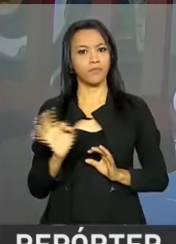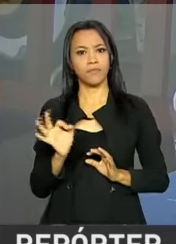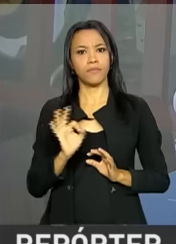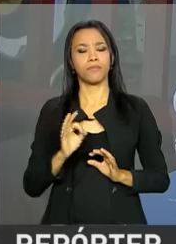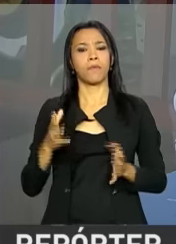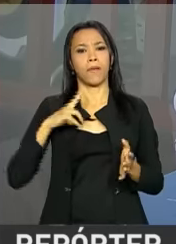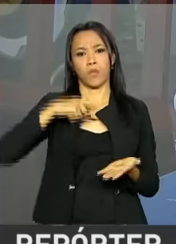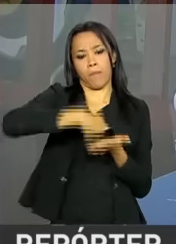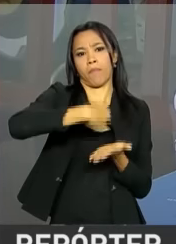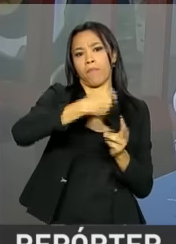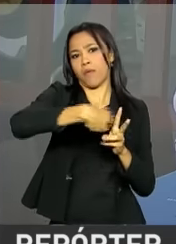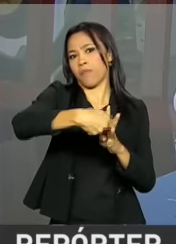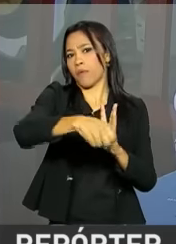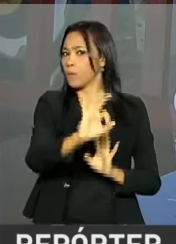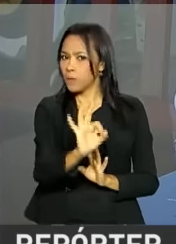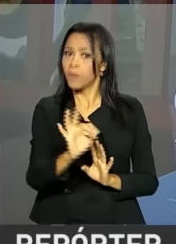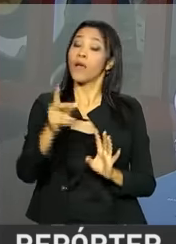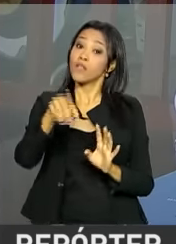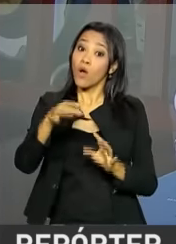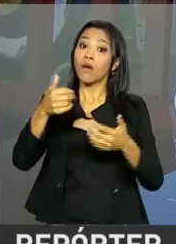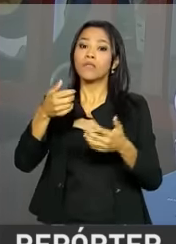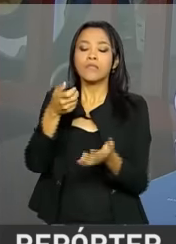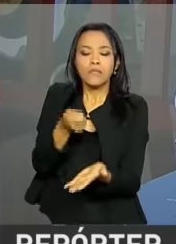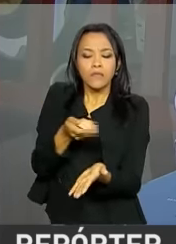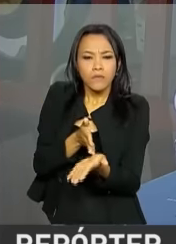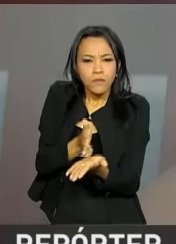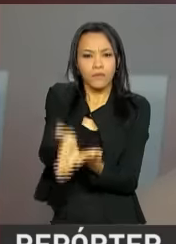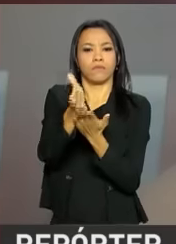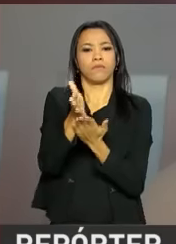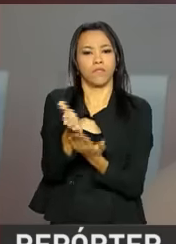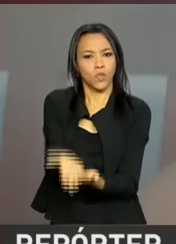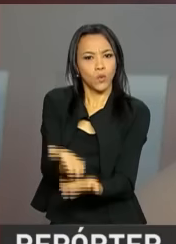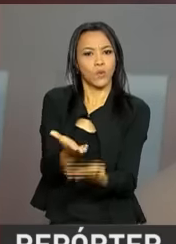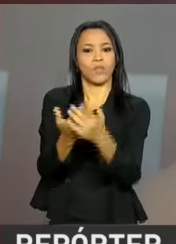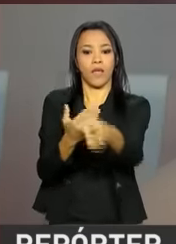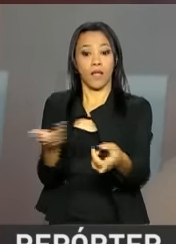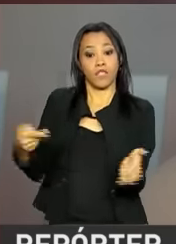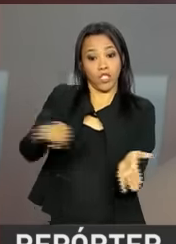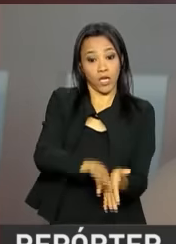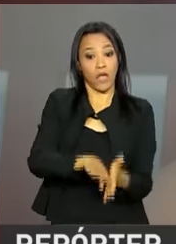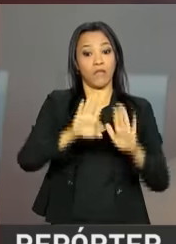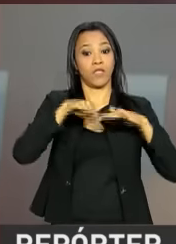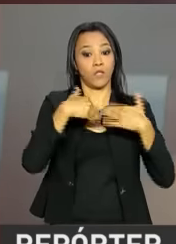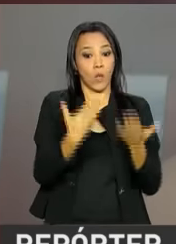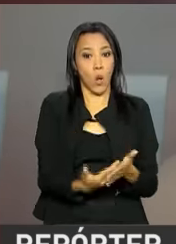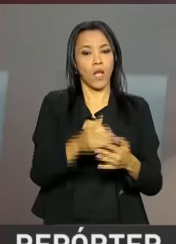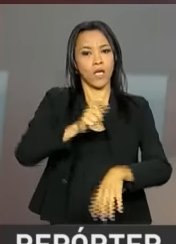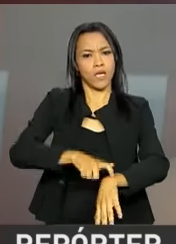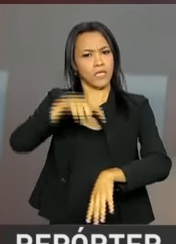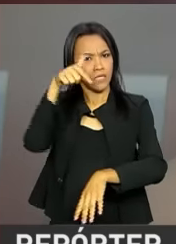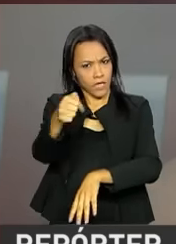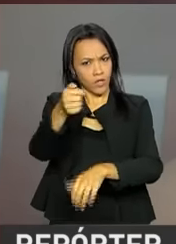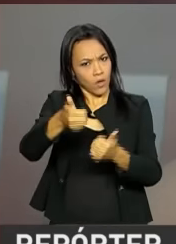uma boa nota geral no Enem foi preciso disciplina e dedicação eu chegava da escola aí 7 horas eu